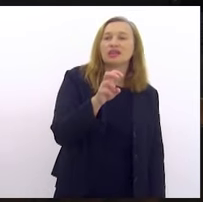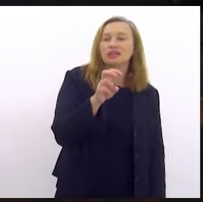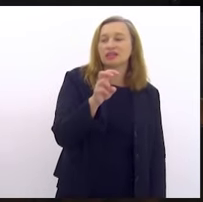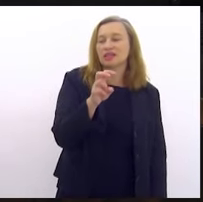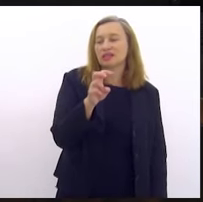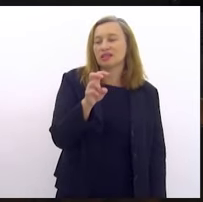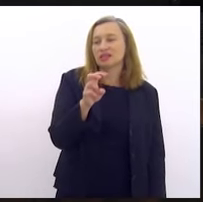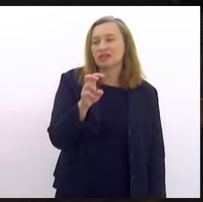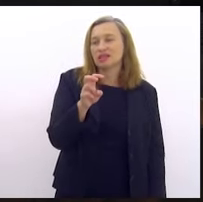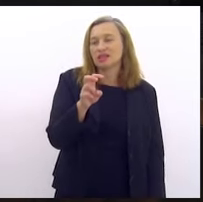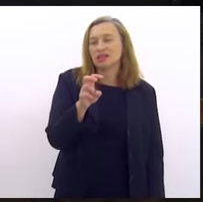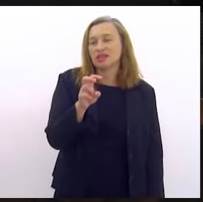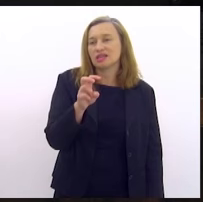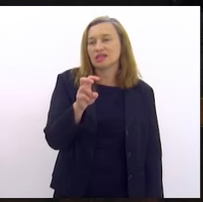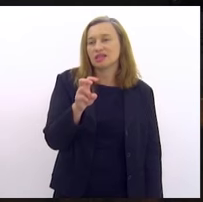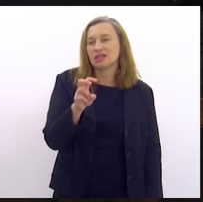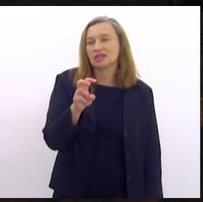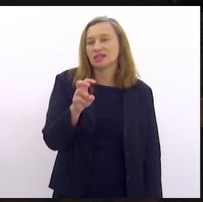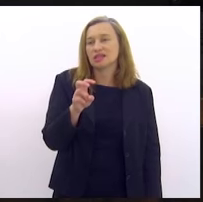2523-A/17,